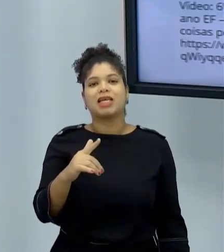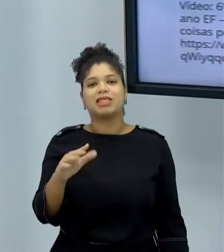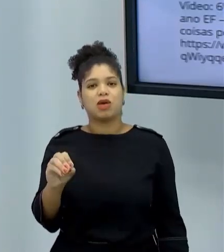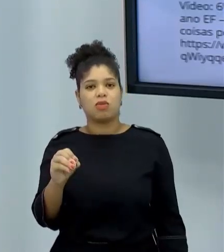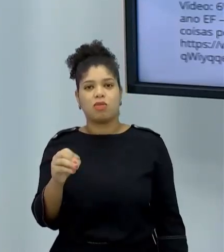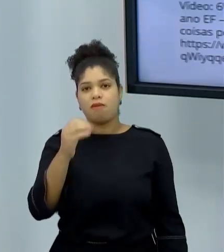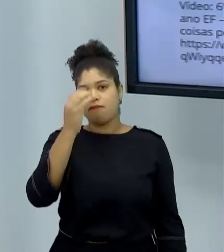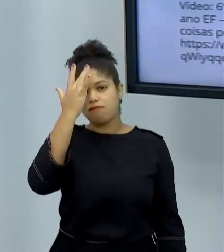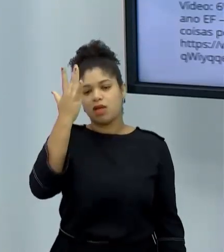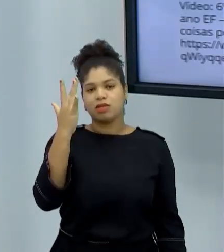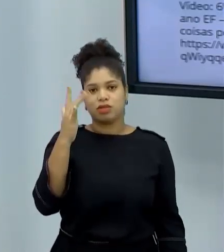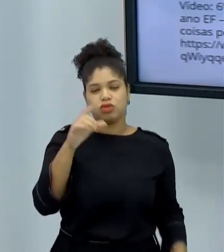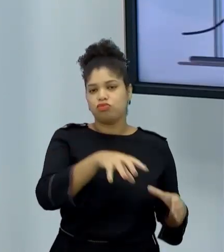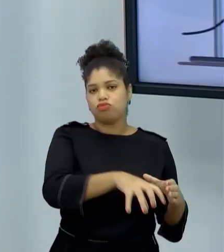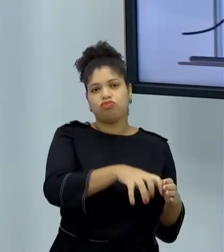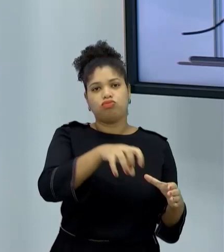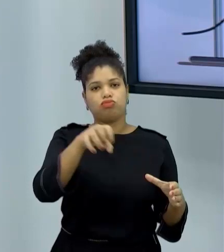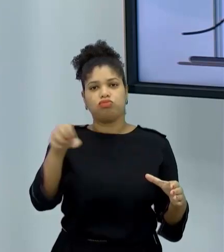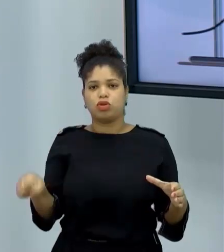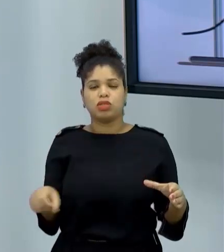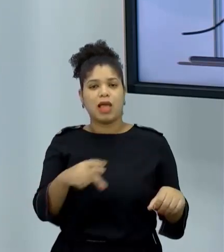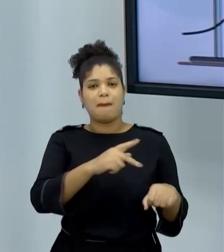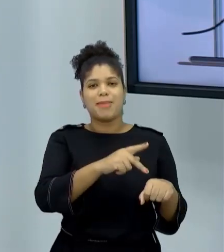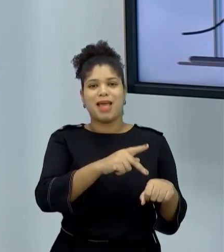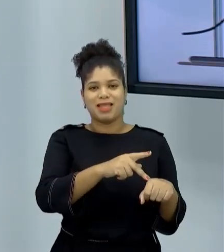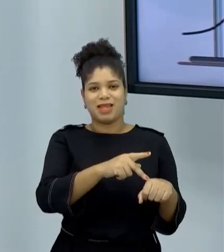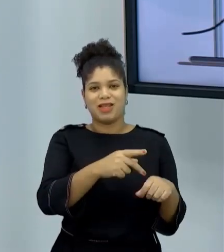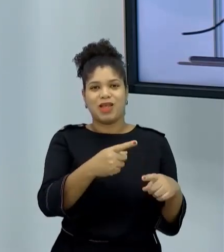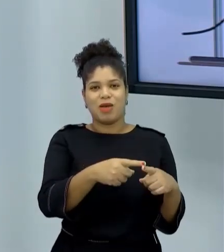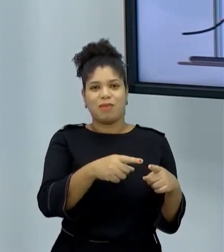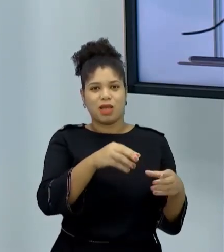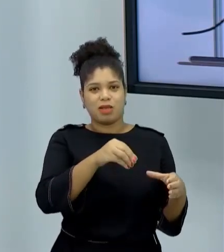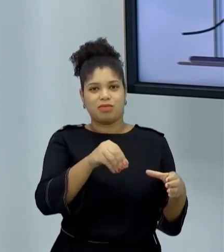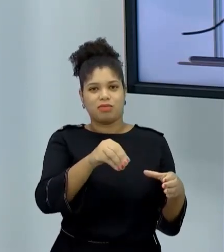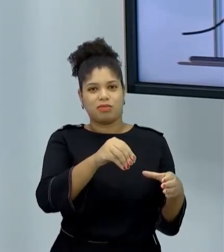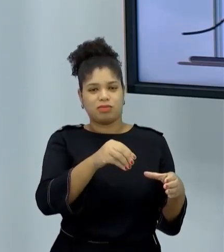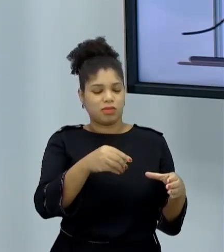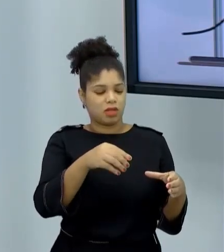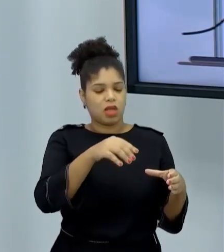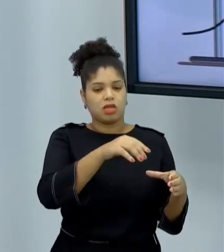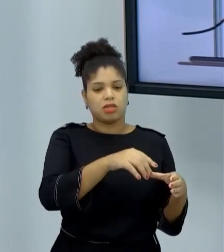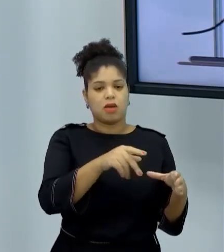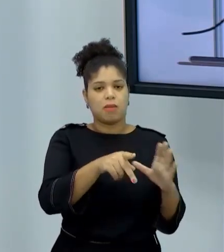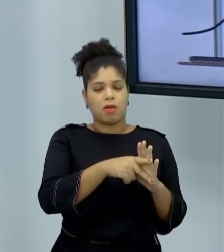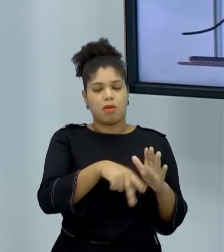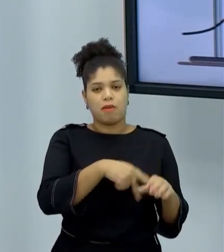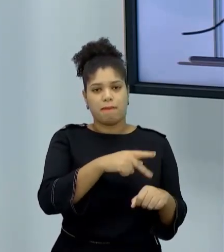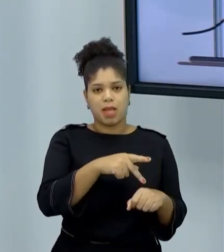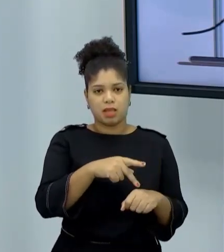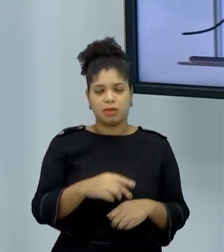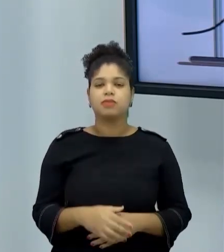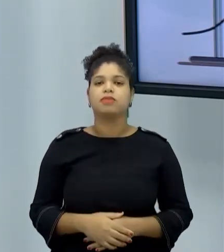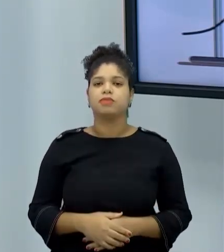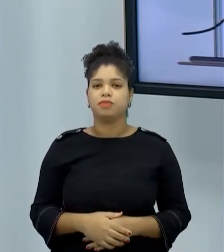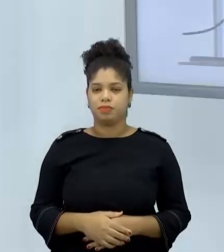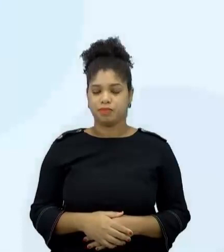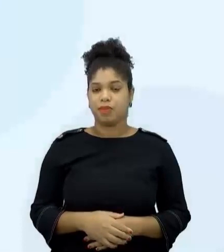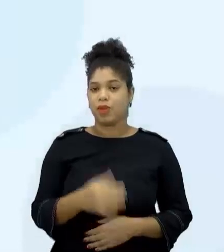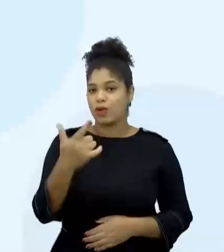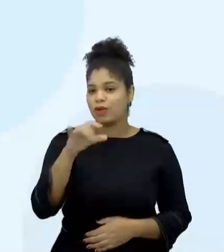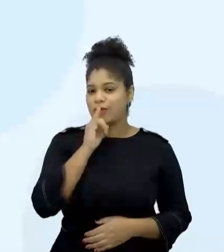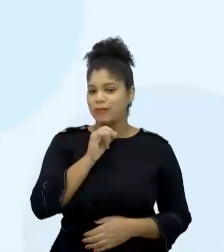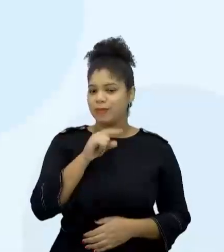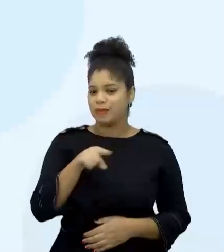passada, a gente tirou com a própria mão mesmo a pedrinha, porque ela é granulada, é maior ainda. Outro exemplo para